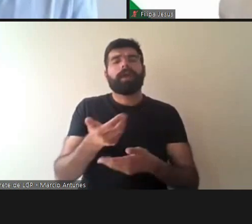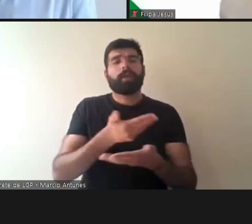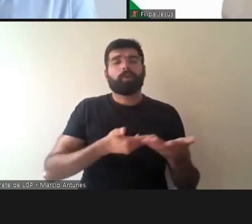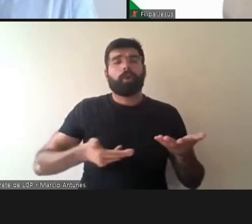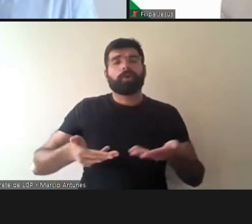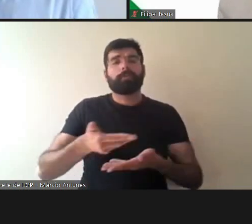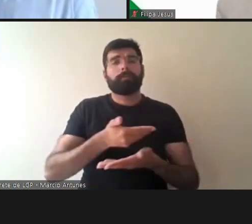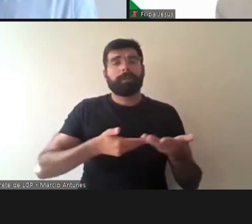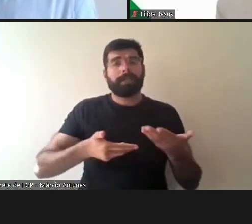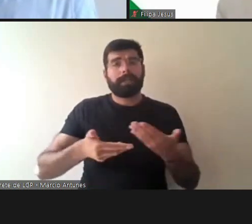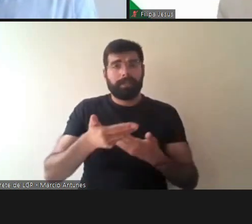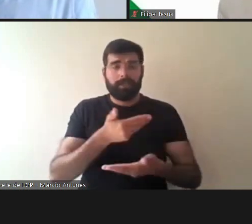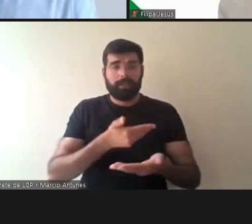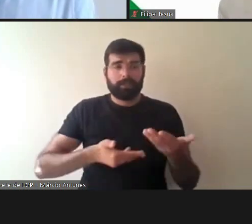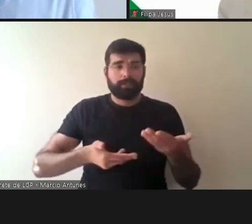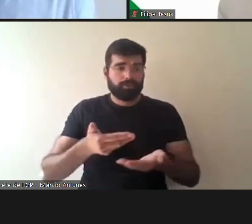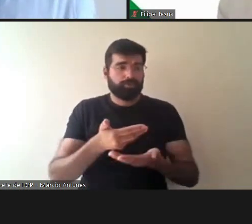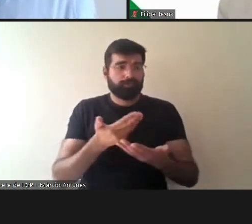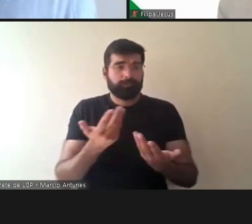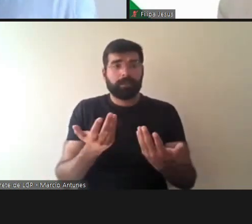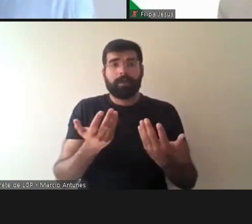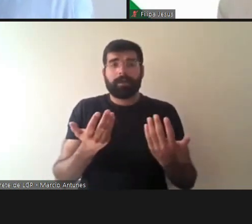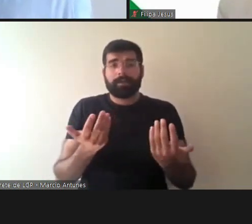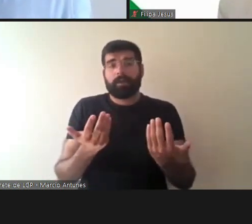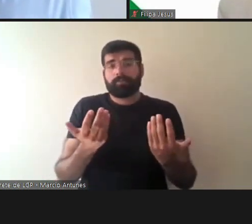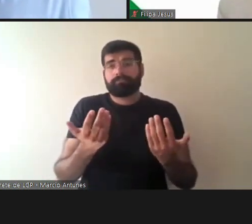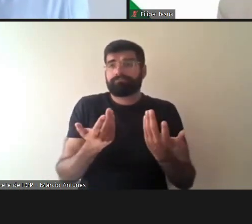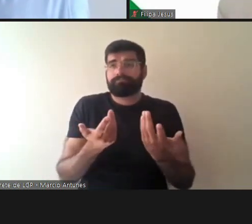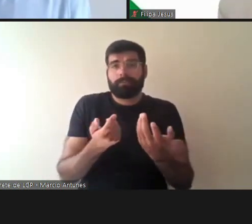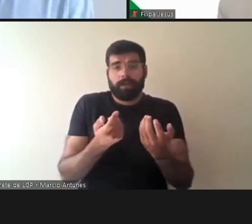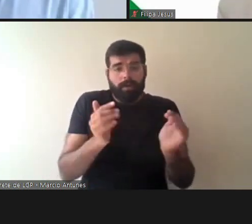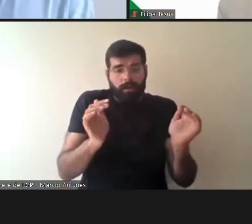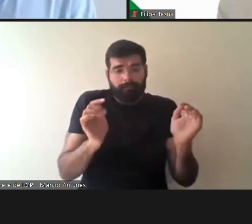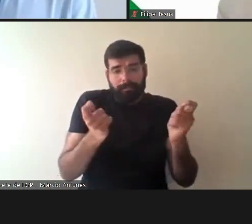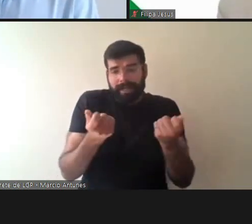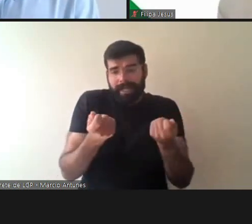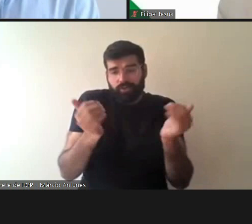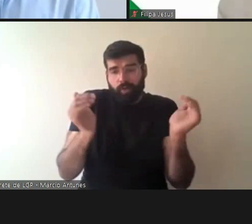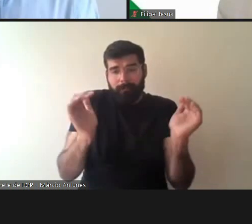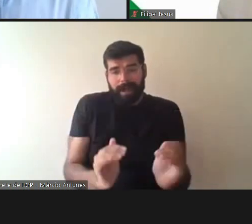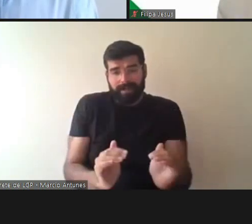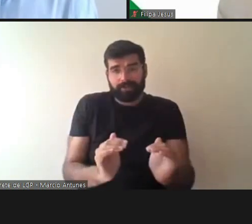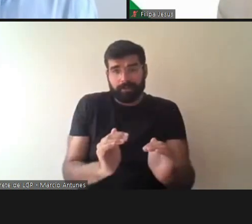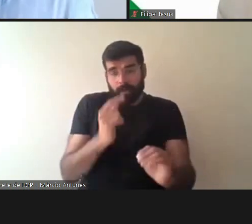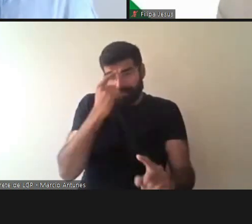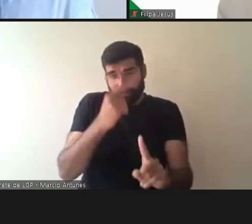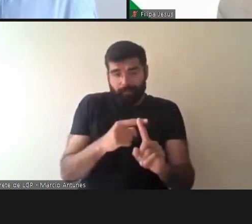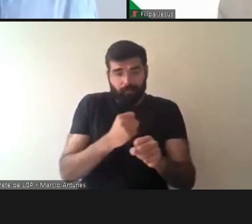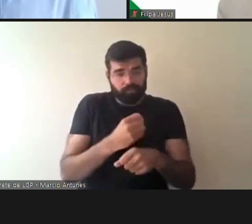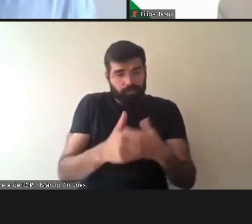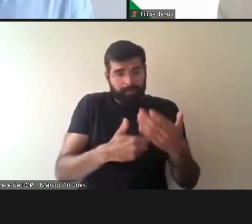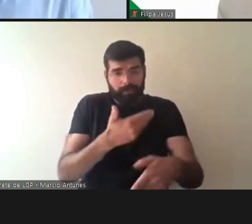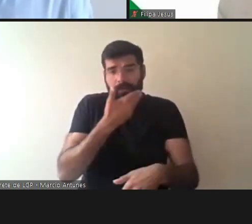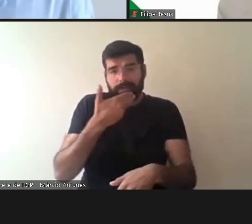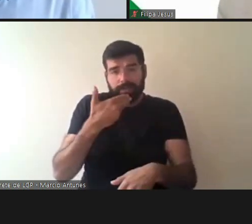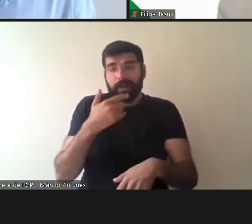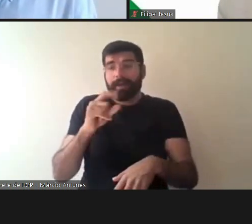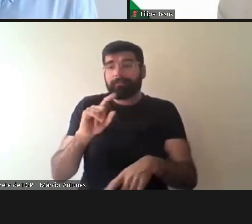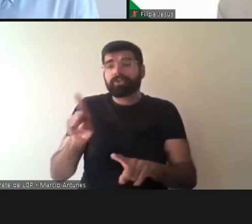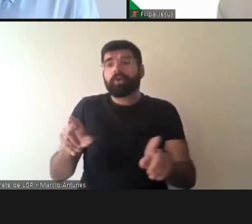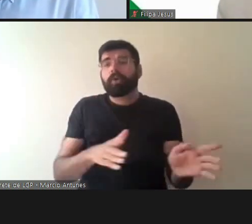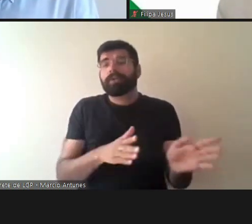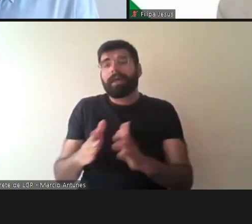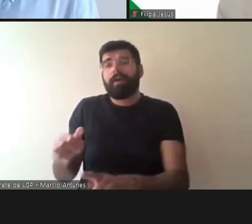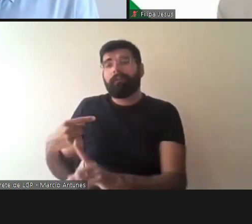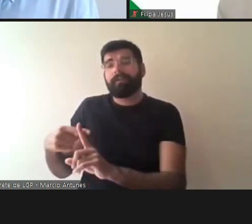de escala, por isso com redução de custos muitas vezes do próprio funcionamento, com ganhos claros do ponto de